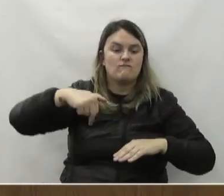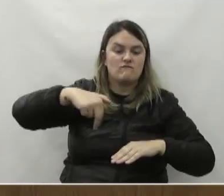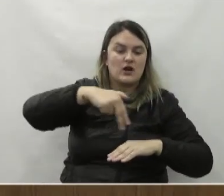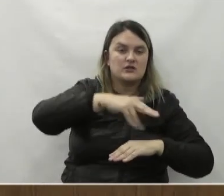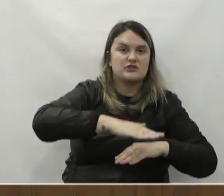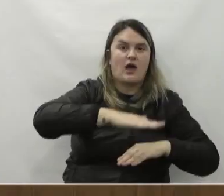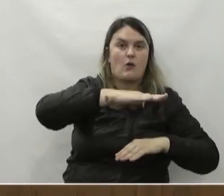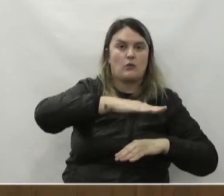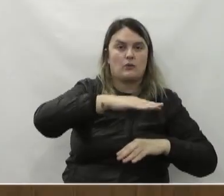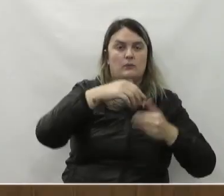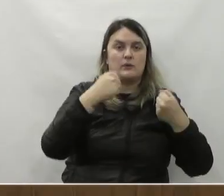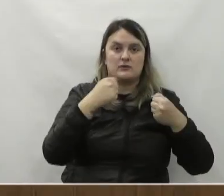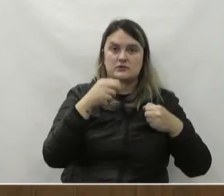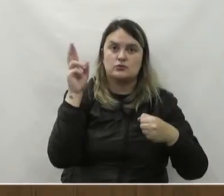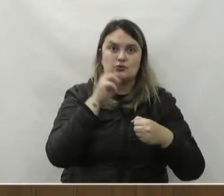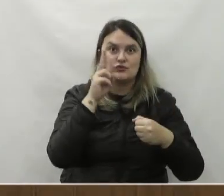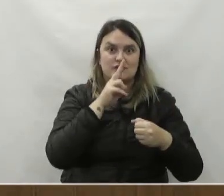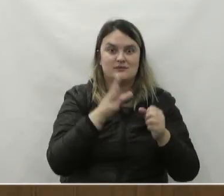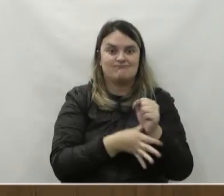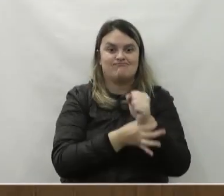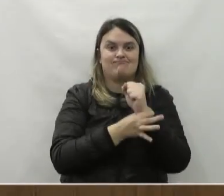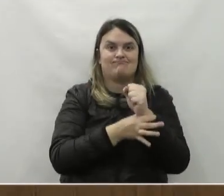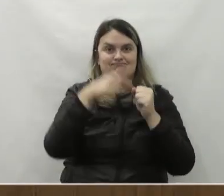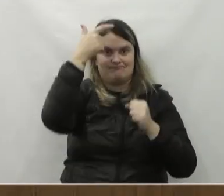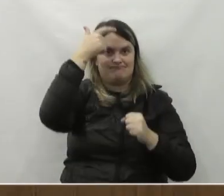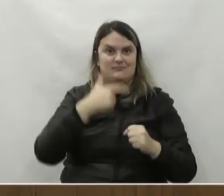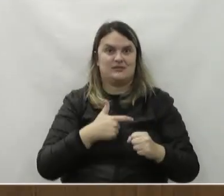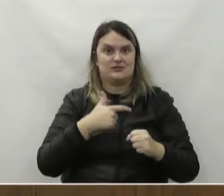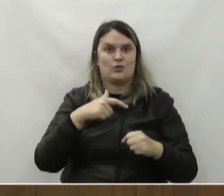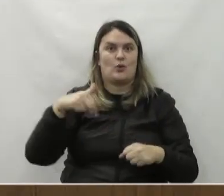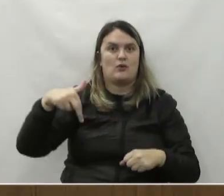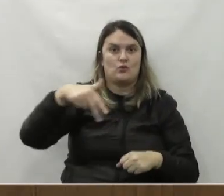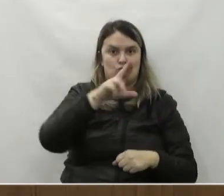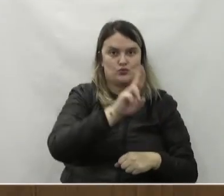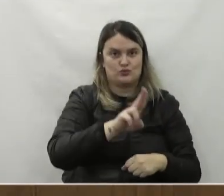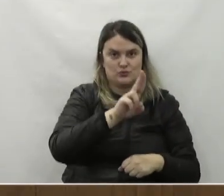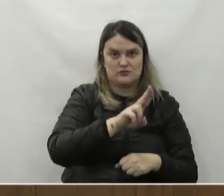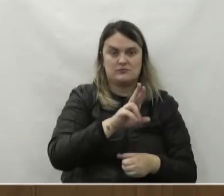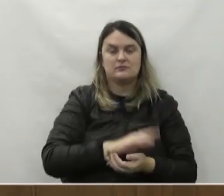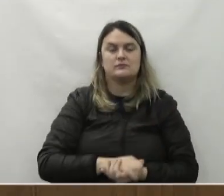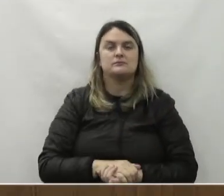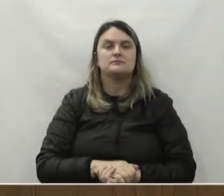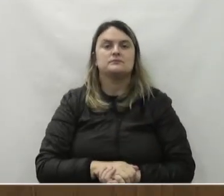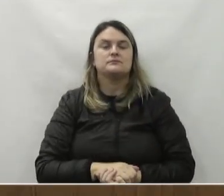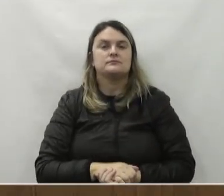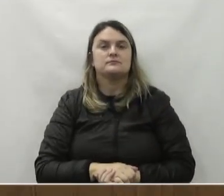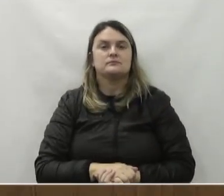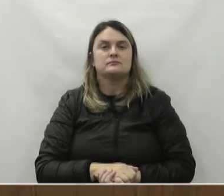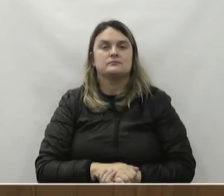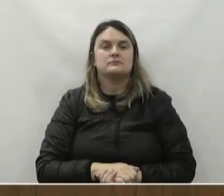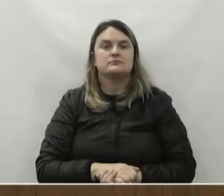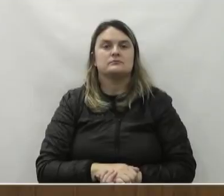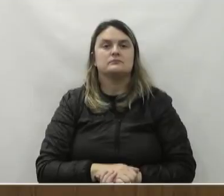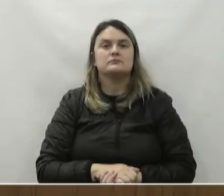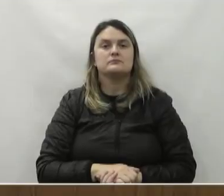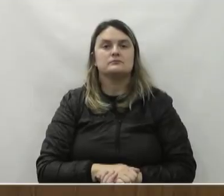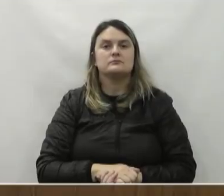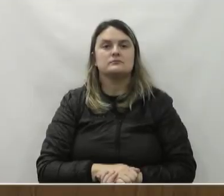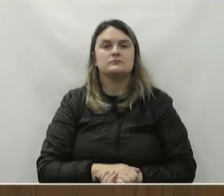medida urgente para garantir a integridade física dos cidadãos e organização do tráfego local.